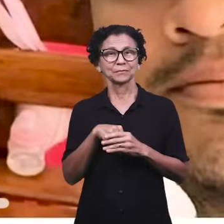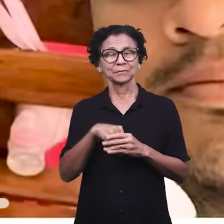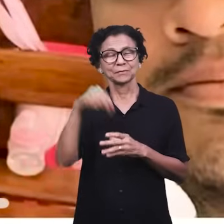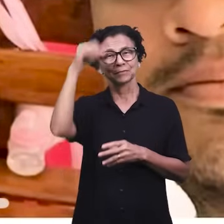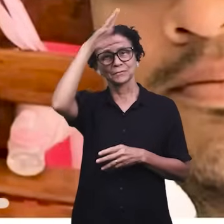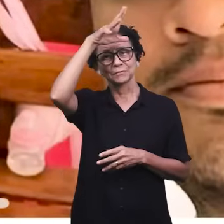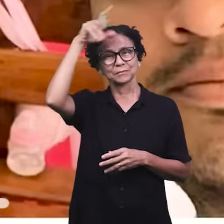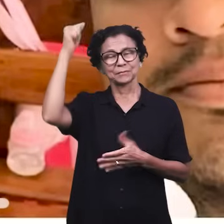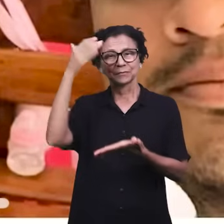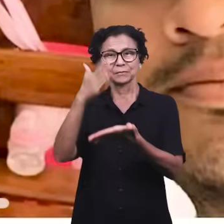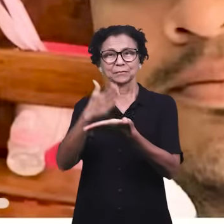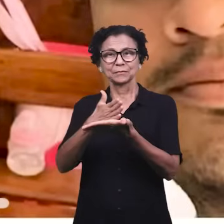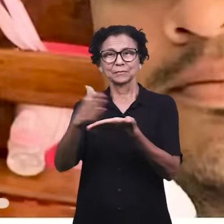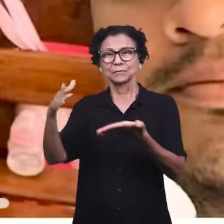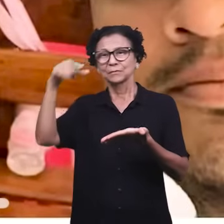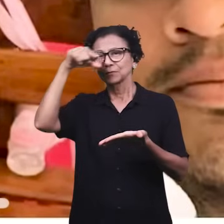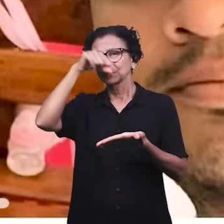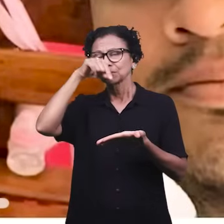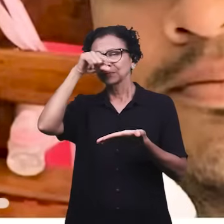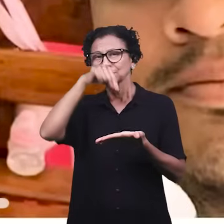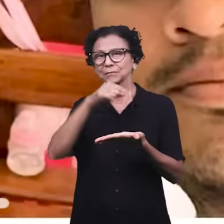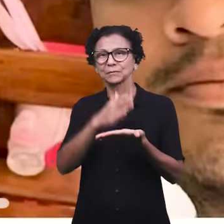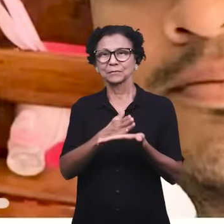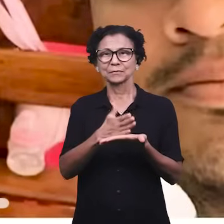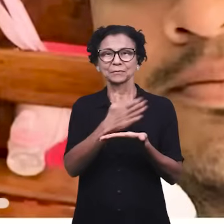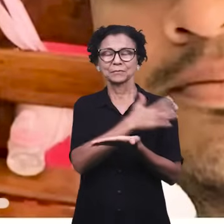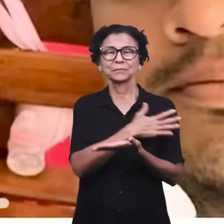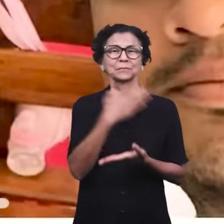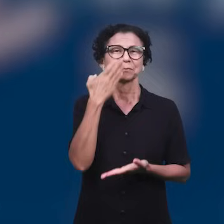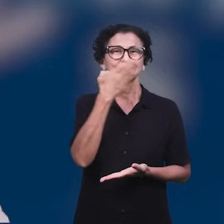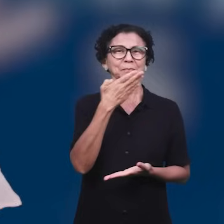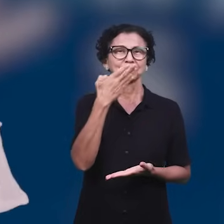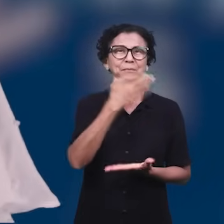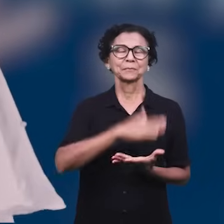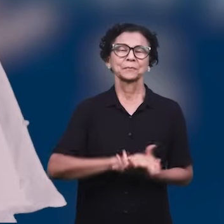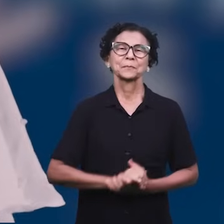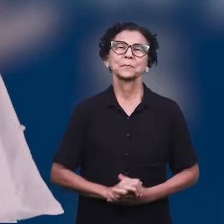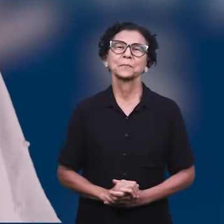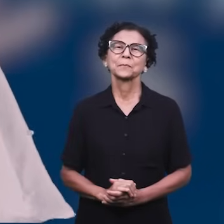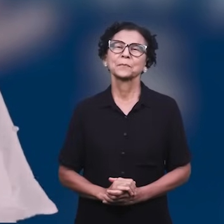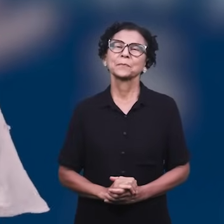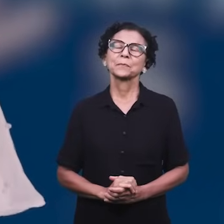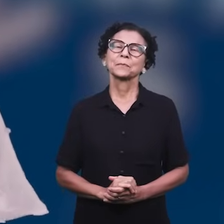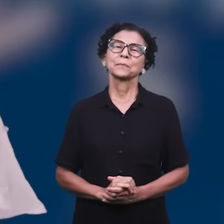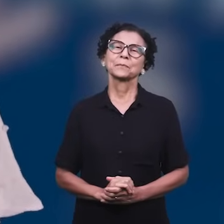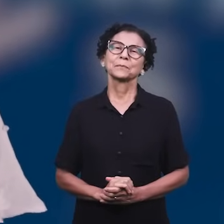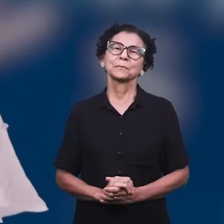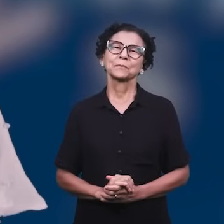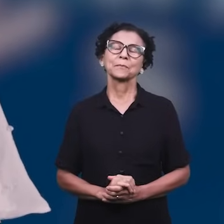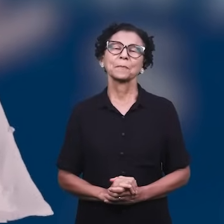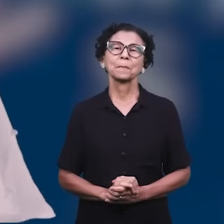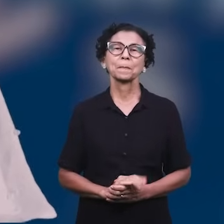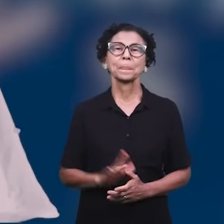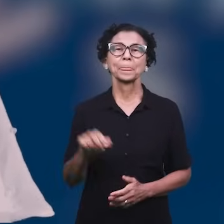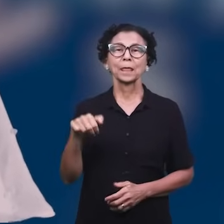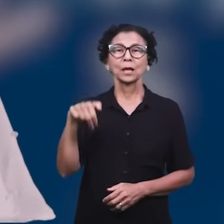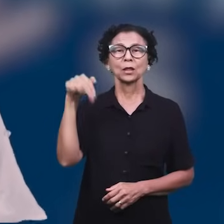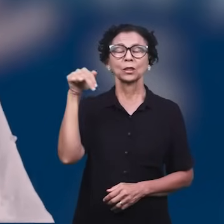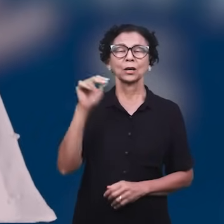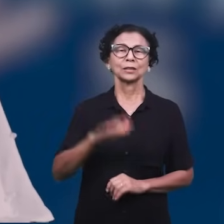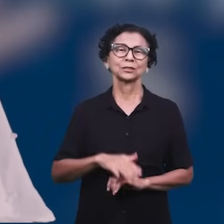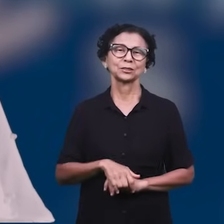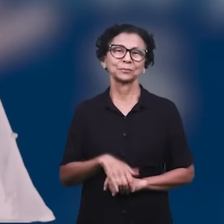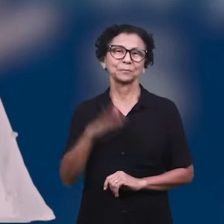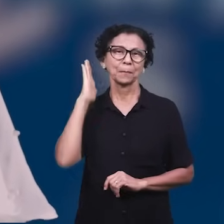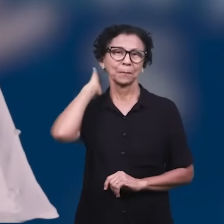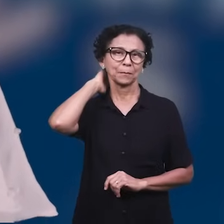e que faz fronteira com Peru e Colômbia. Glórias a Deus. Vamos agora ali para o Paranorte, onde o pastor Humberto vai nos contar